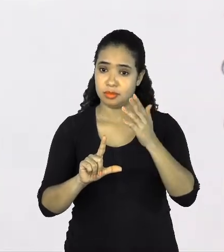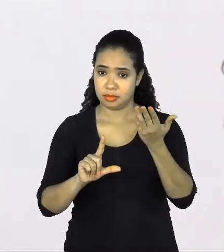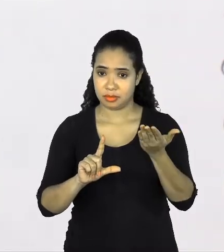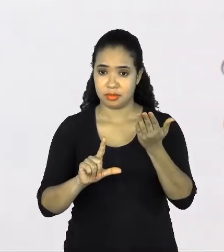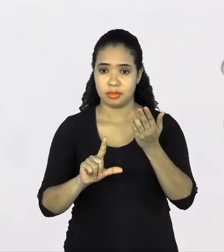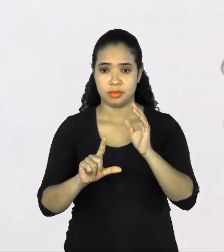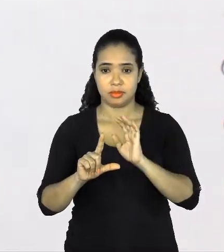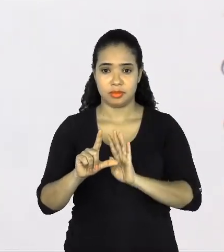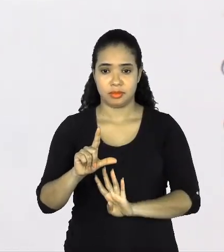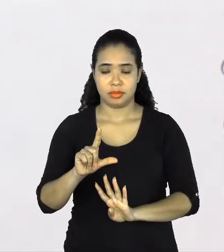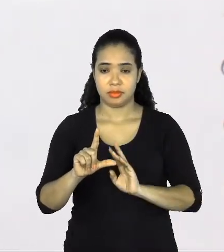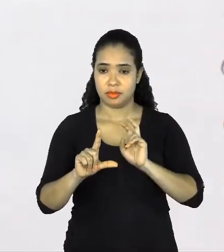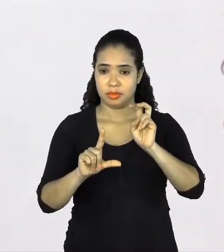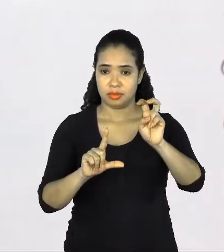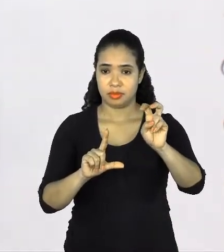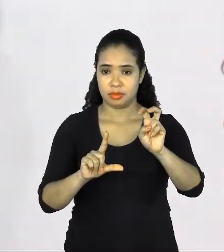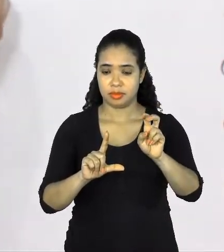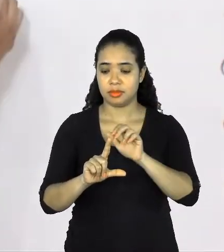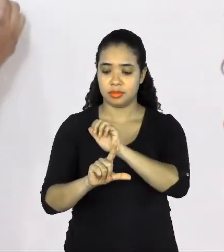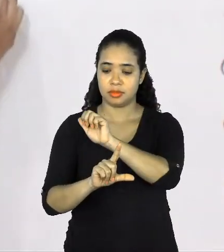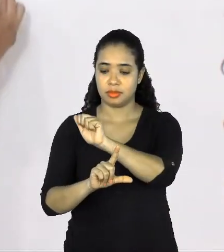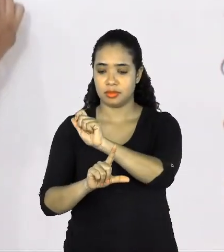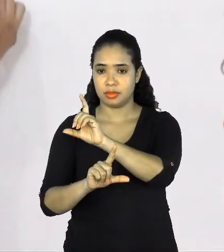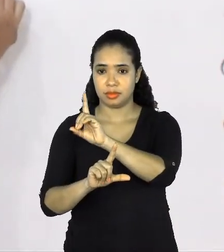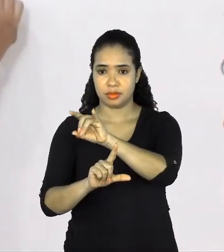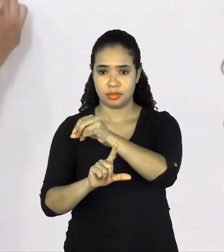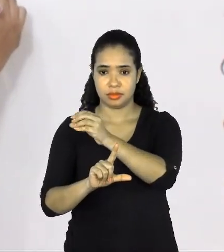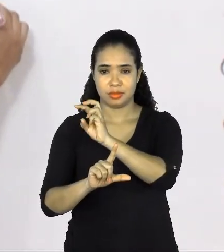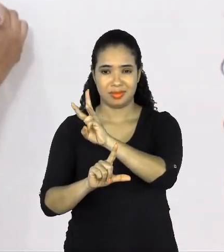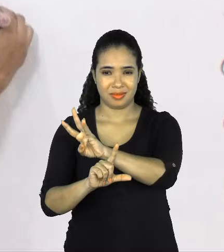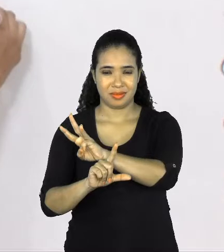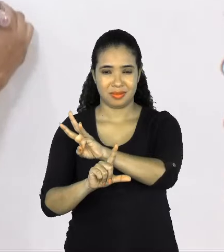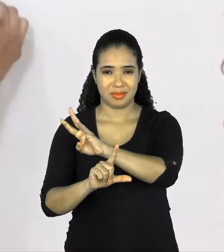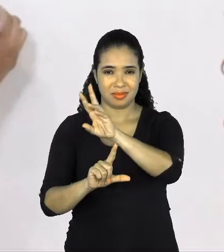Cosseno, cateto adjacente sobre hipotenusa.